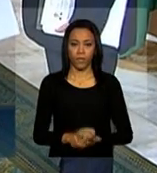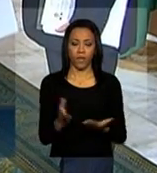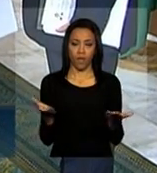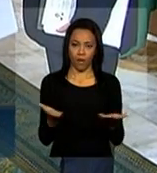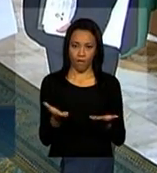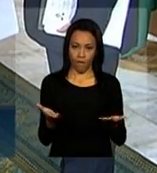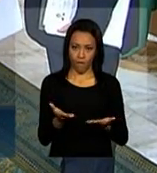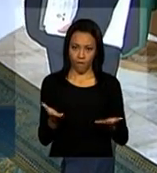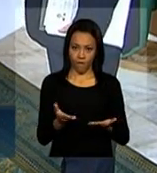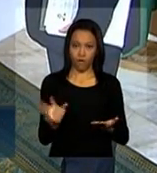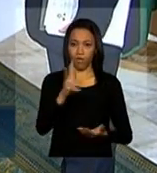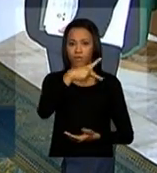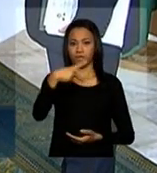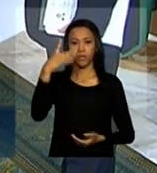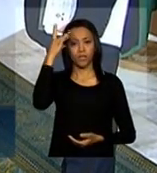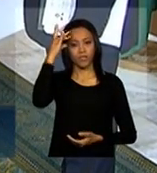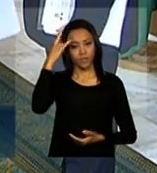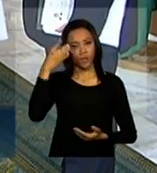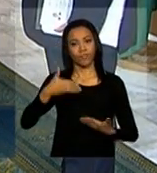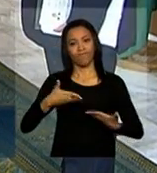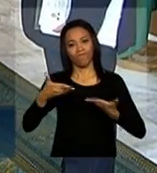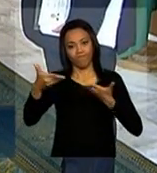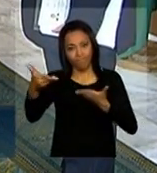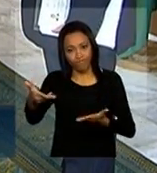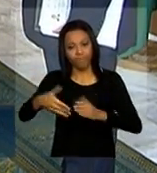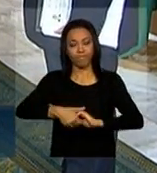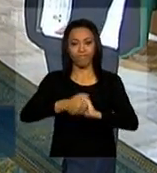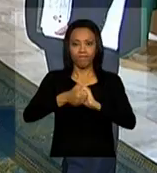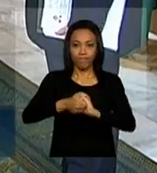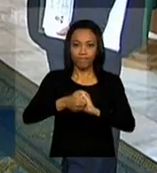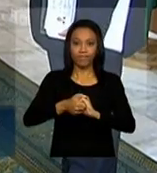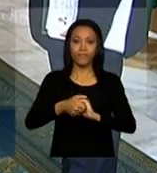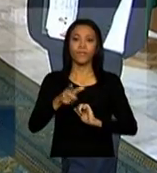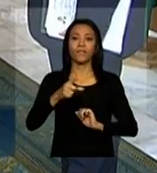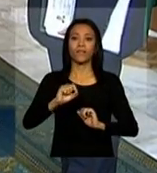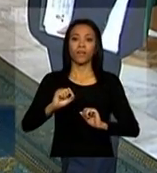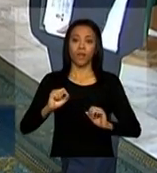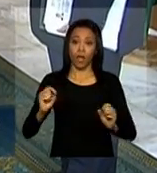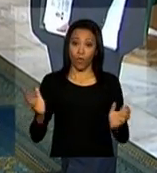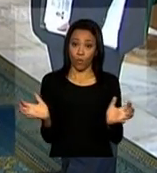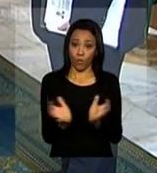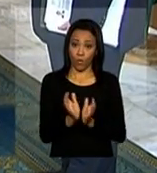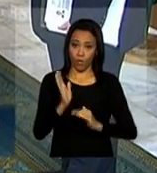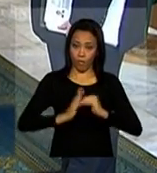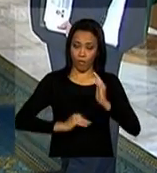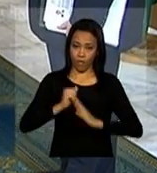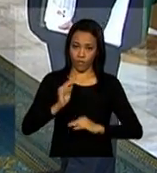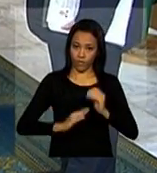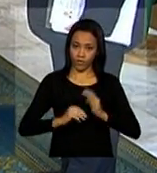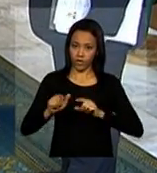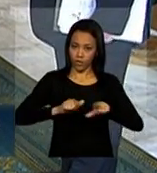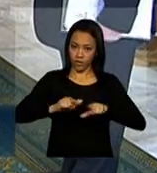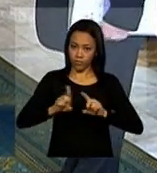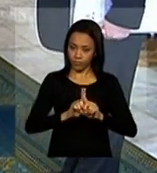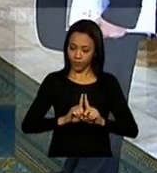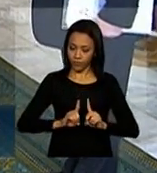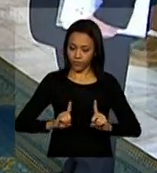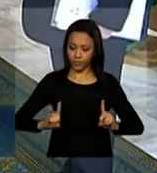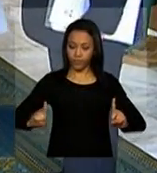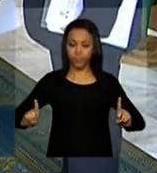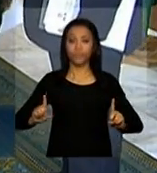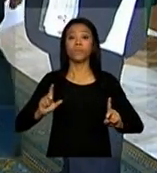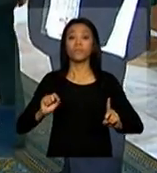Agora, a presidenta Dilma Rousseff é apresentada, então, à equipe do embaixador do Vietnã.